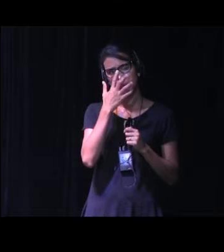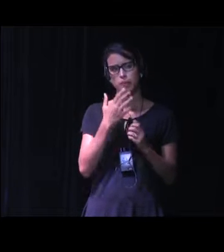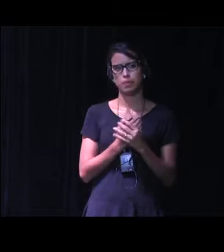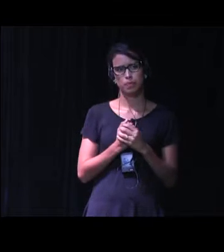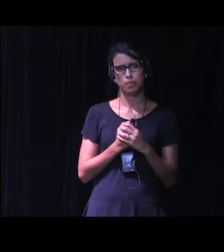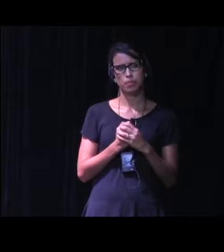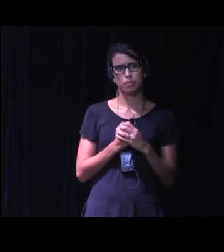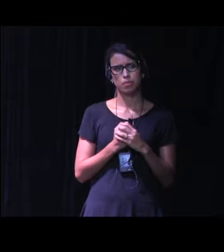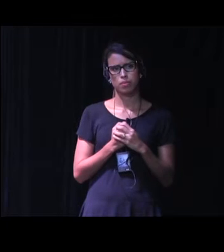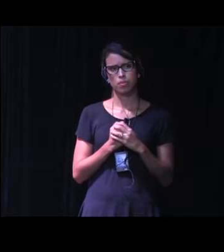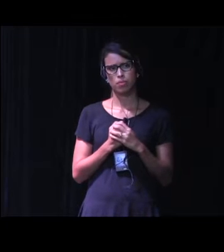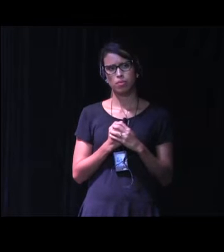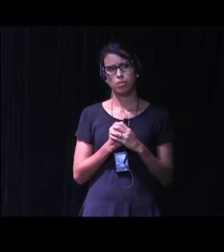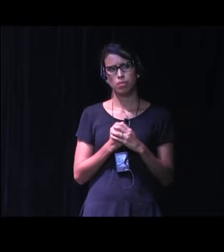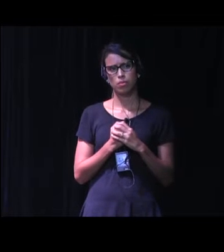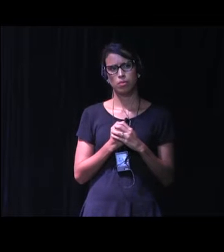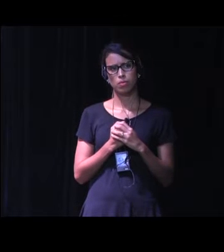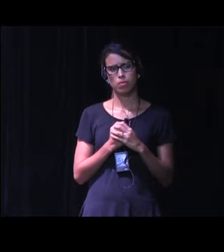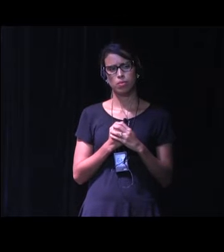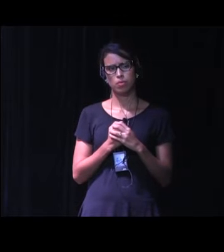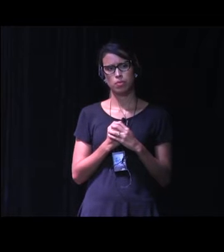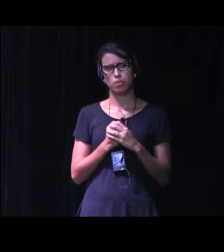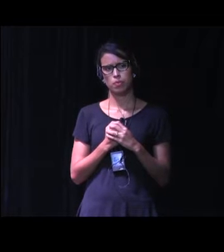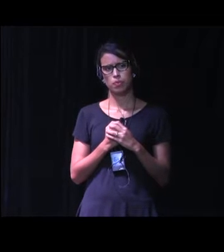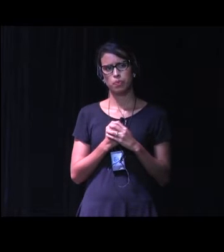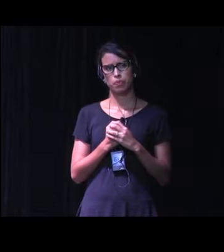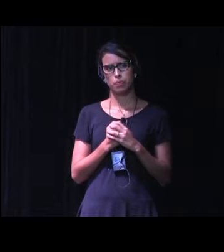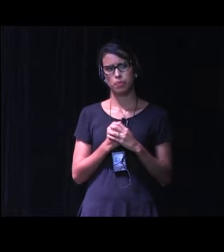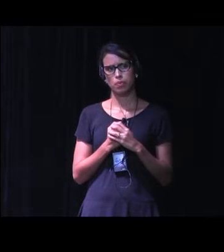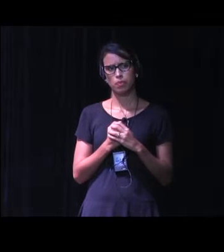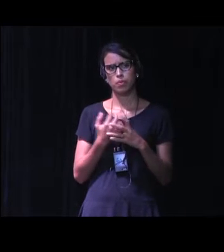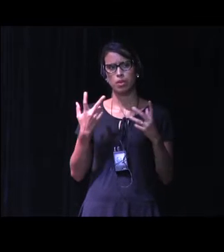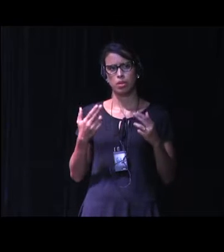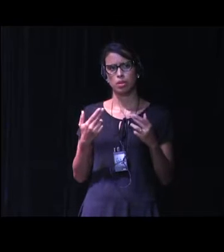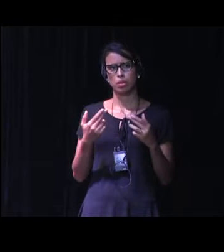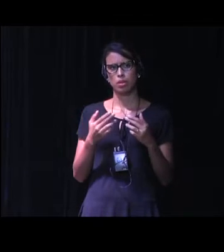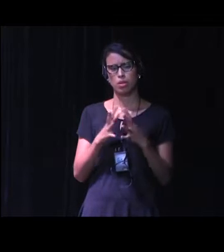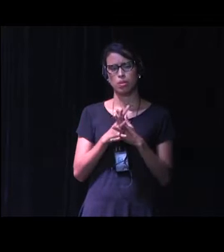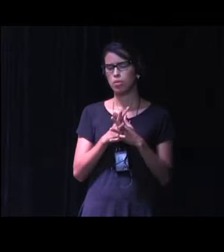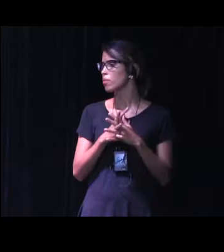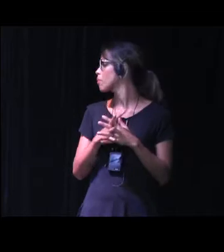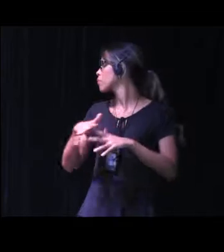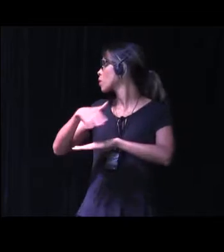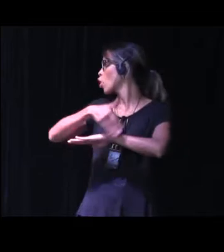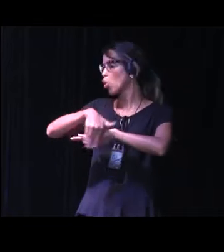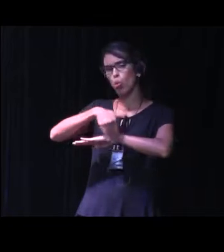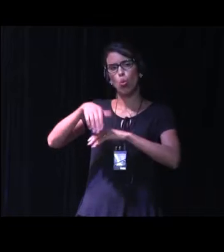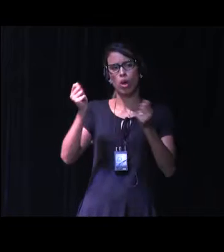começa a deixar ver a noção básica que